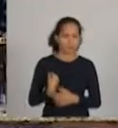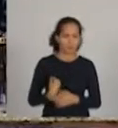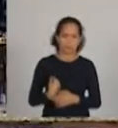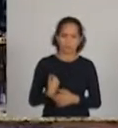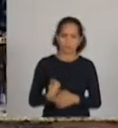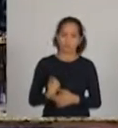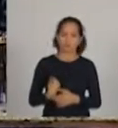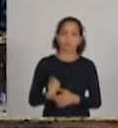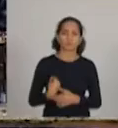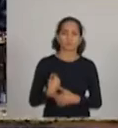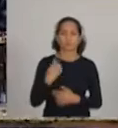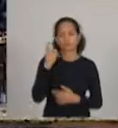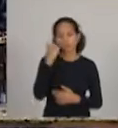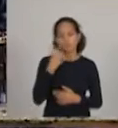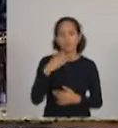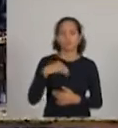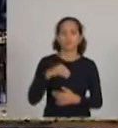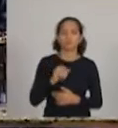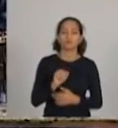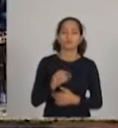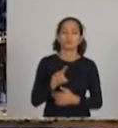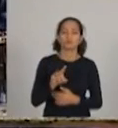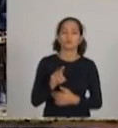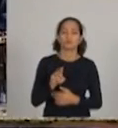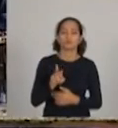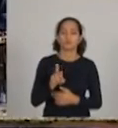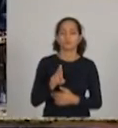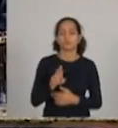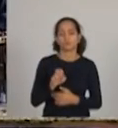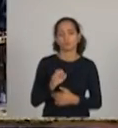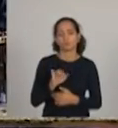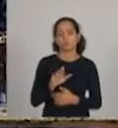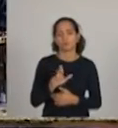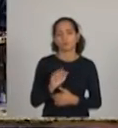Ausente, deputado Marco Madureira.